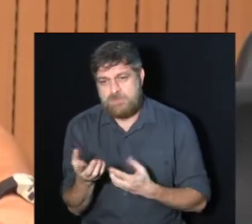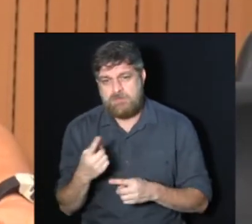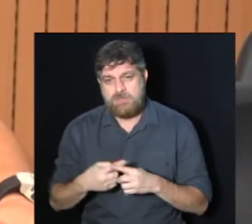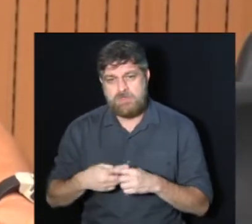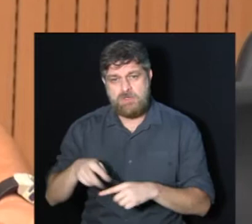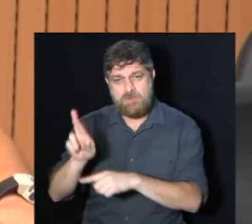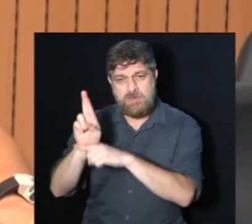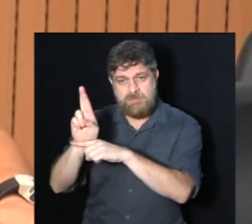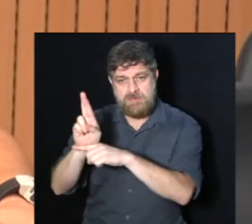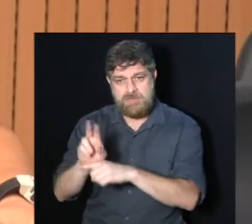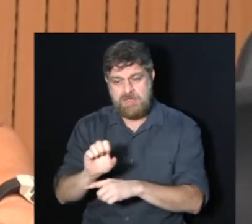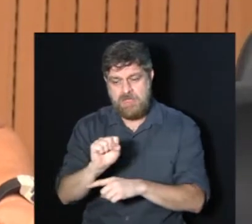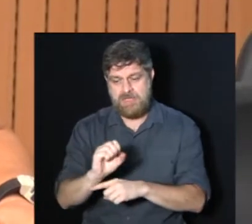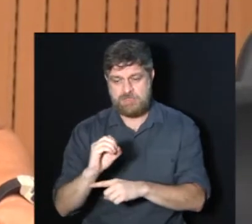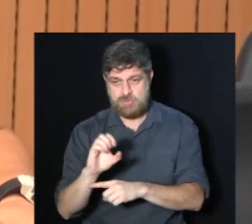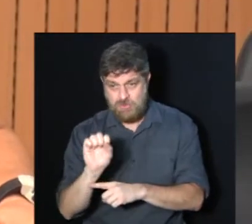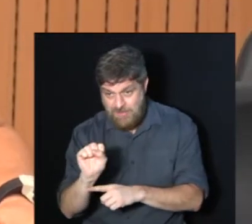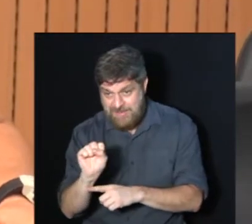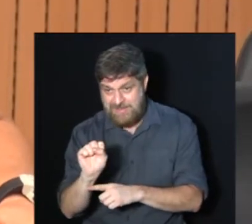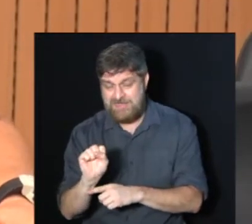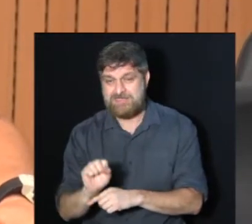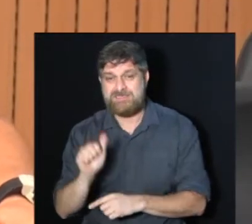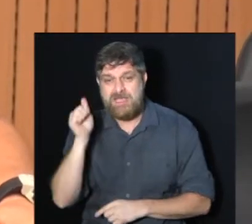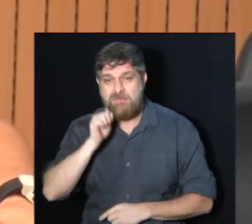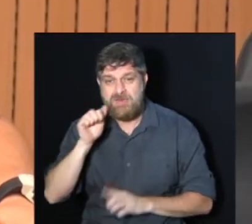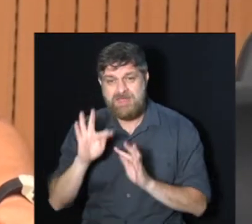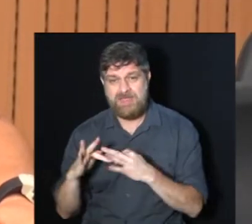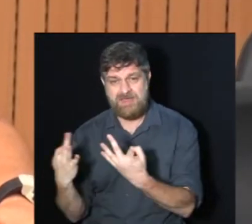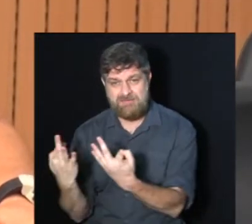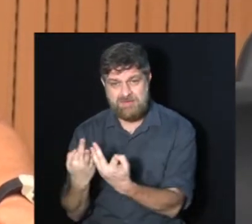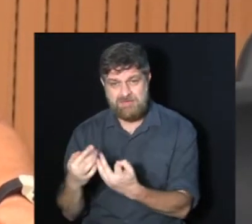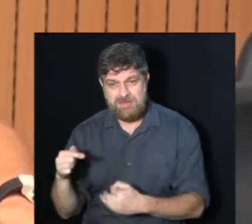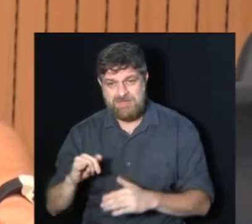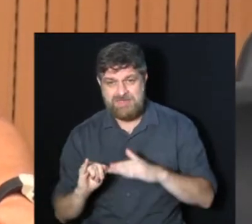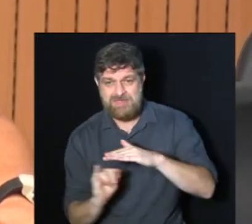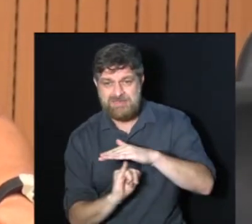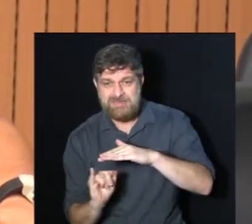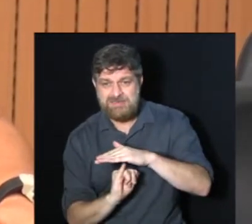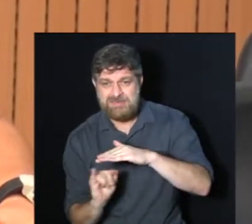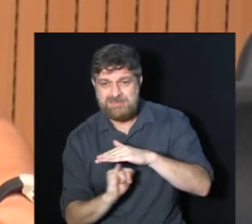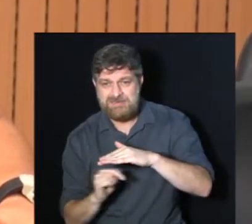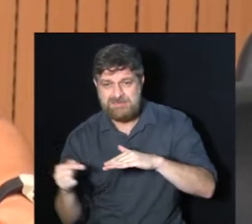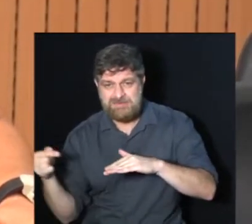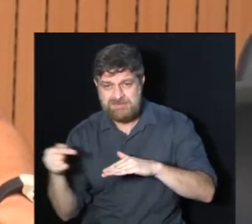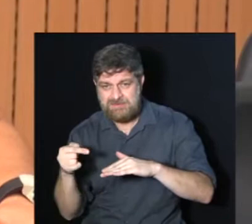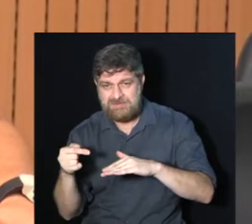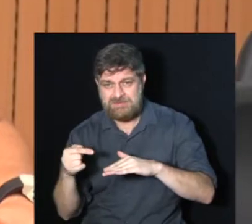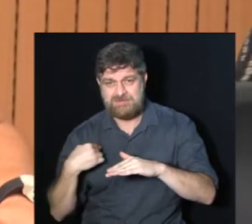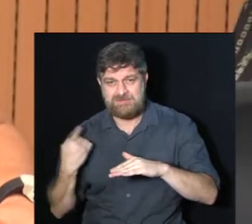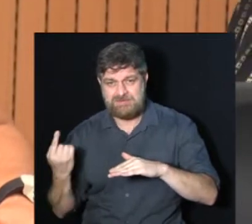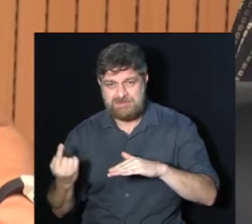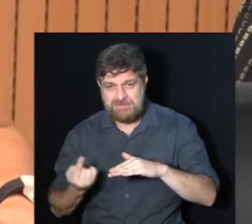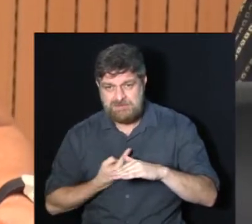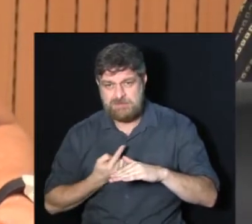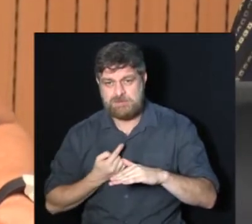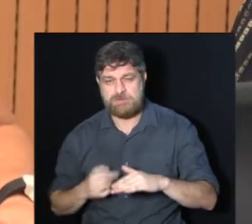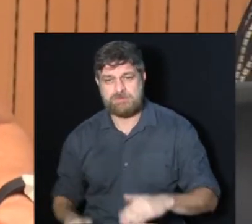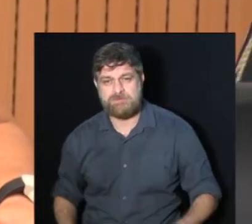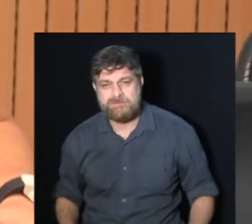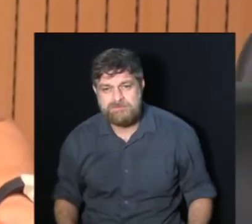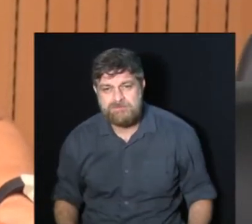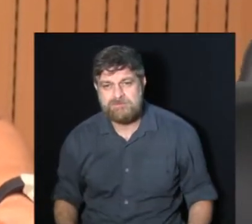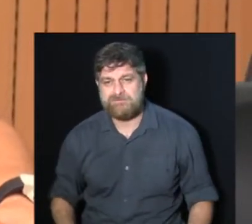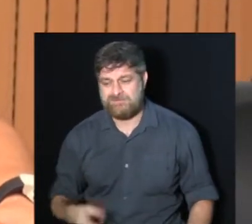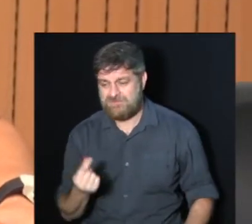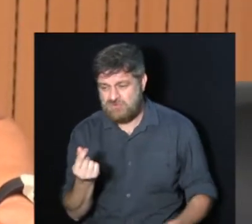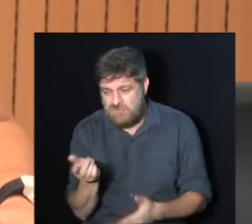represento o SOS Ação Mulher e Família, mas essa instituição, se a gente não levantar um